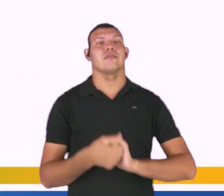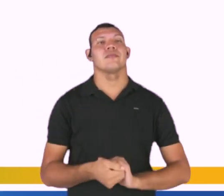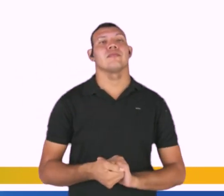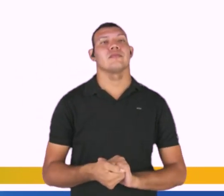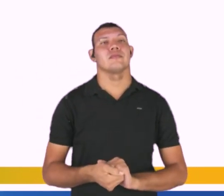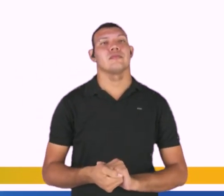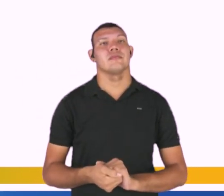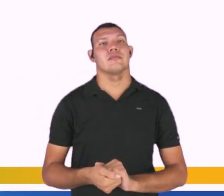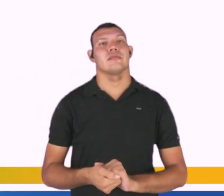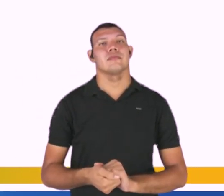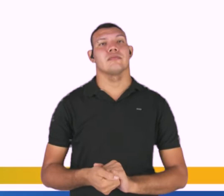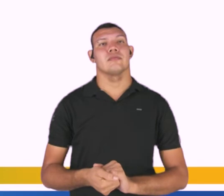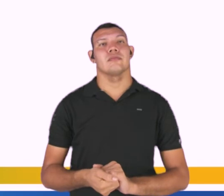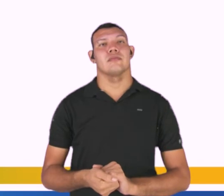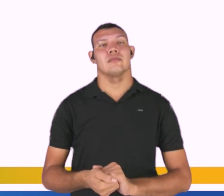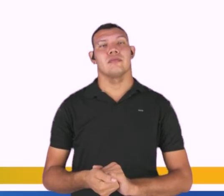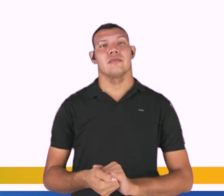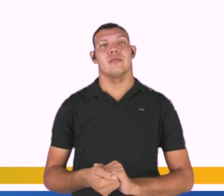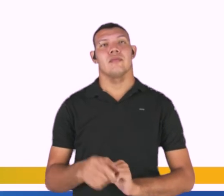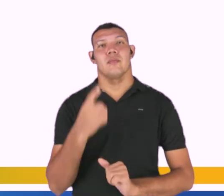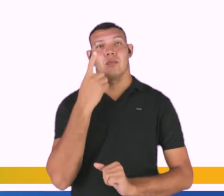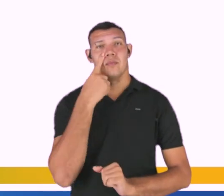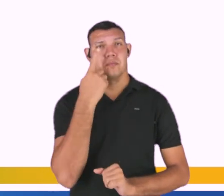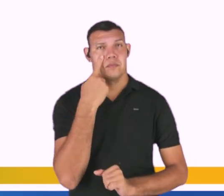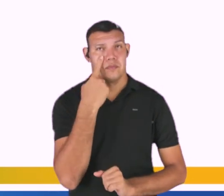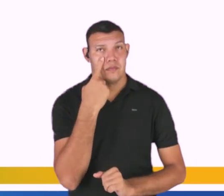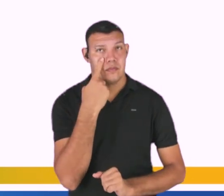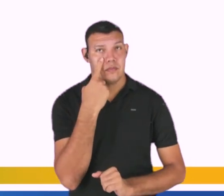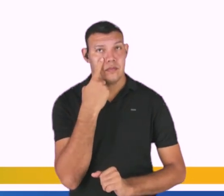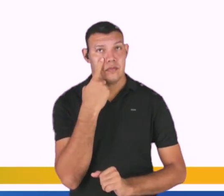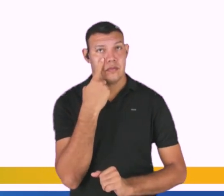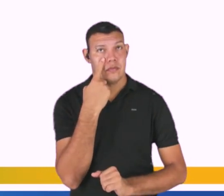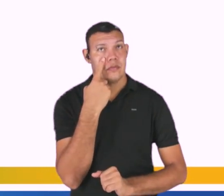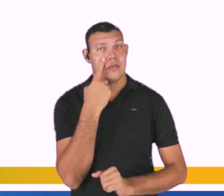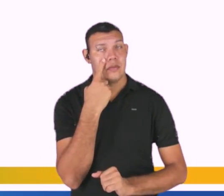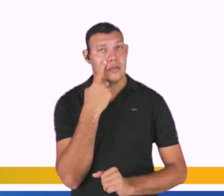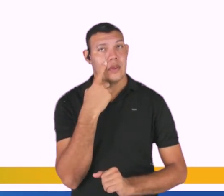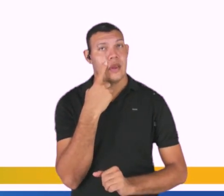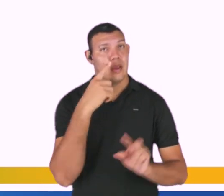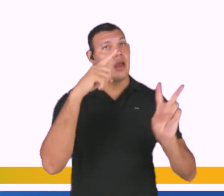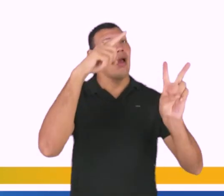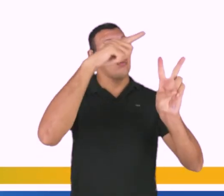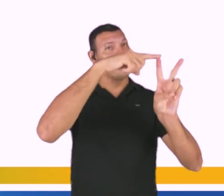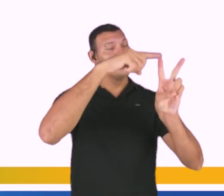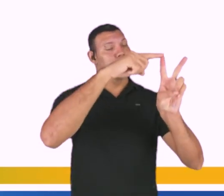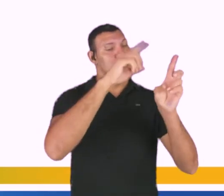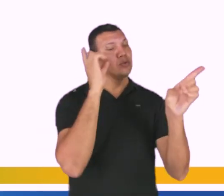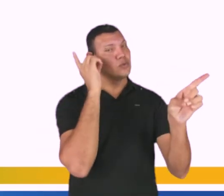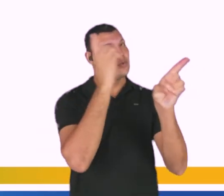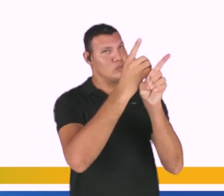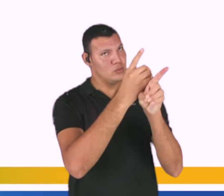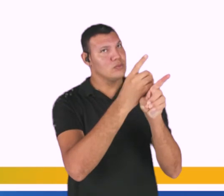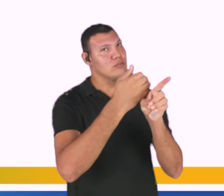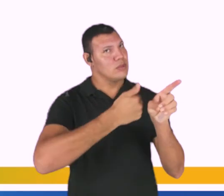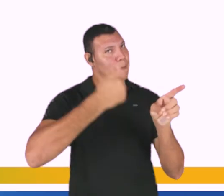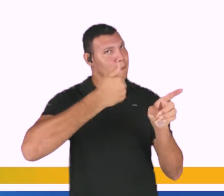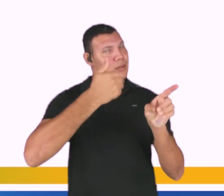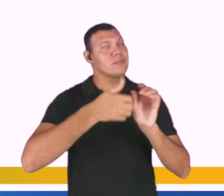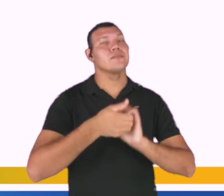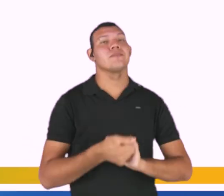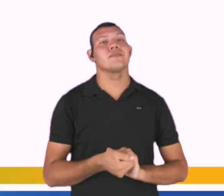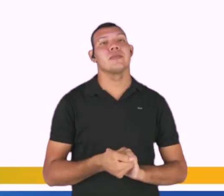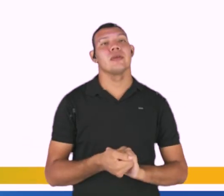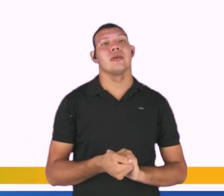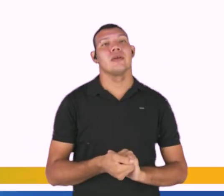binômio e logo de imediato Você terá aqui é efetuar a raiz desse binômio então é